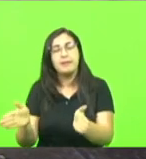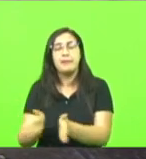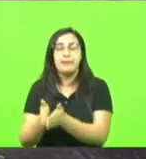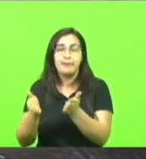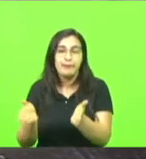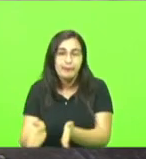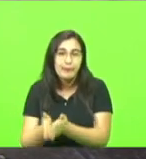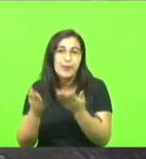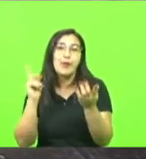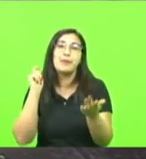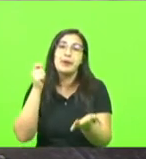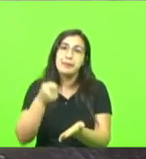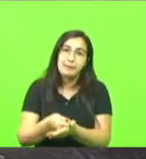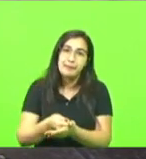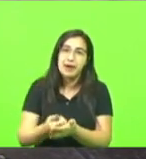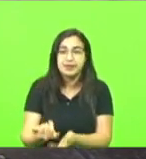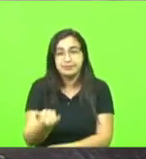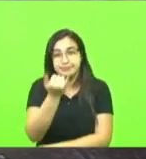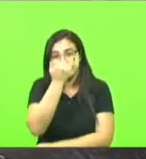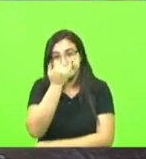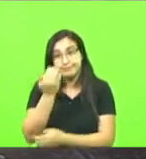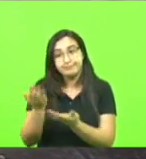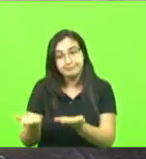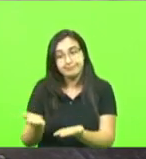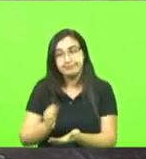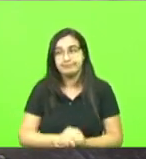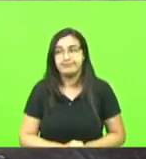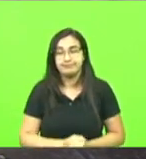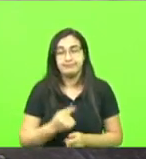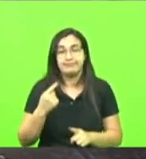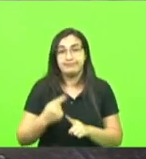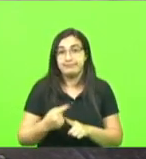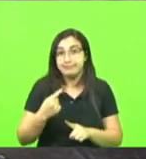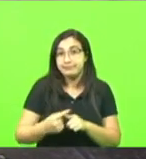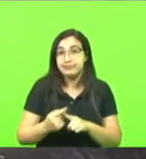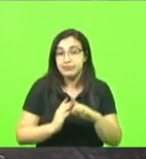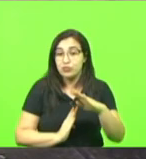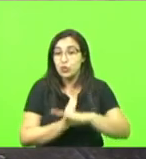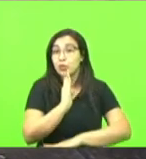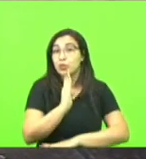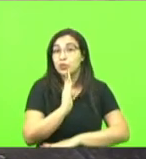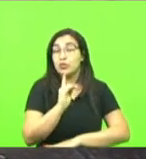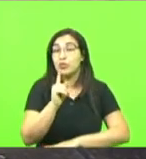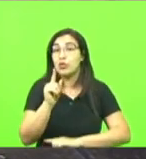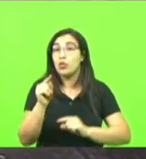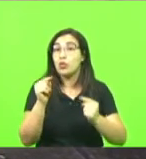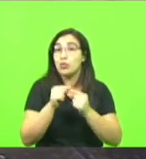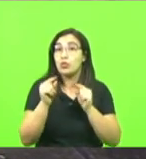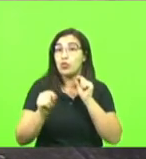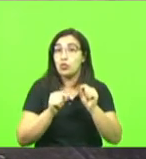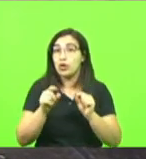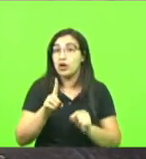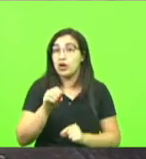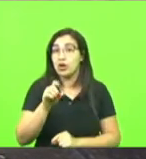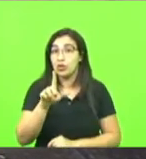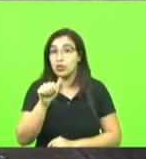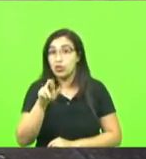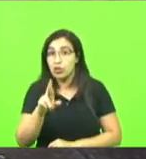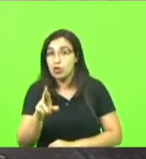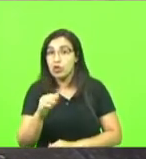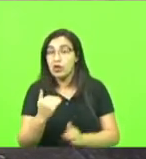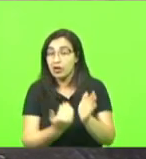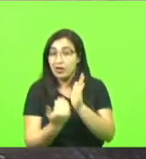nesse país, se dar mal. Por quê? Furar o teto significa dólar mais alto, inflação mais